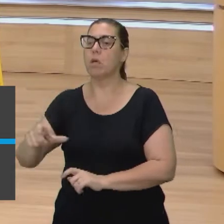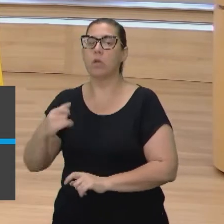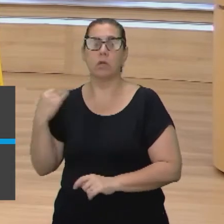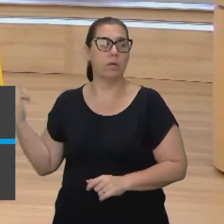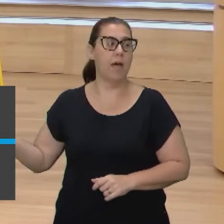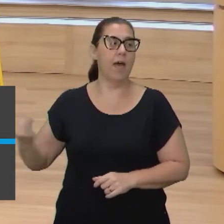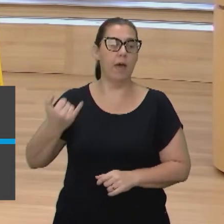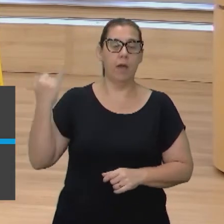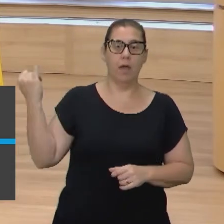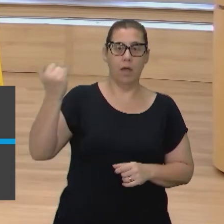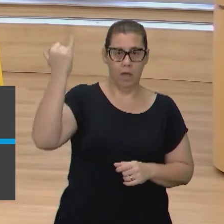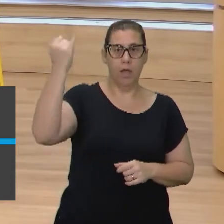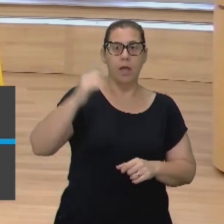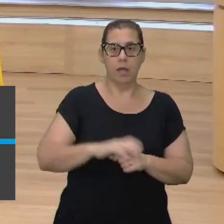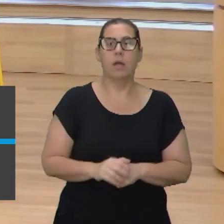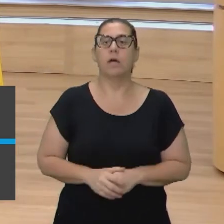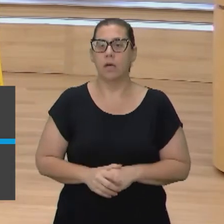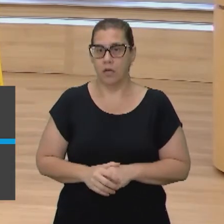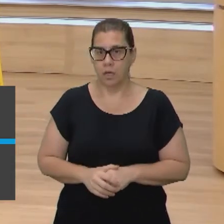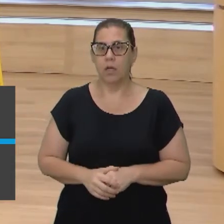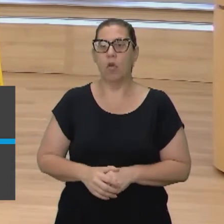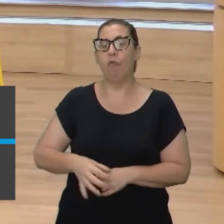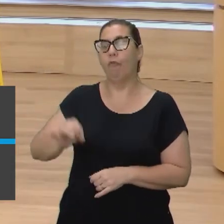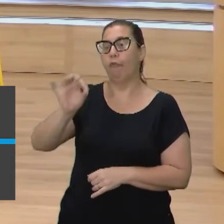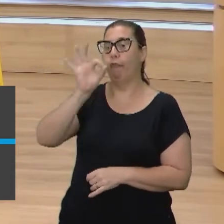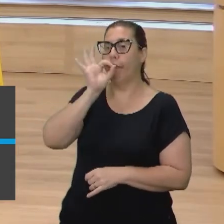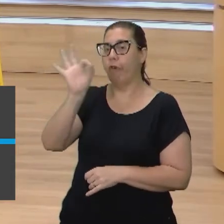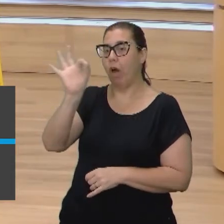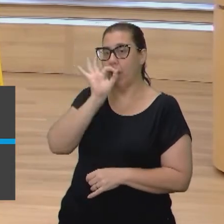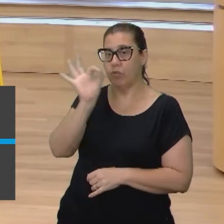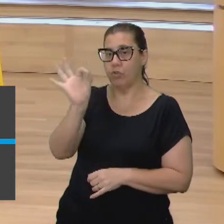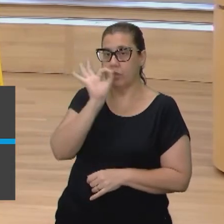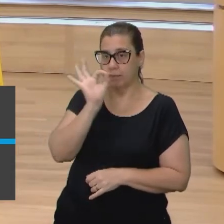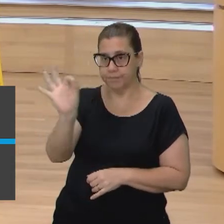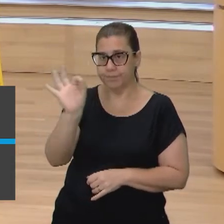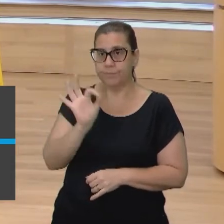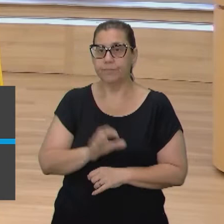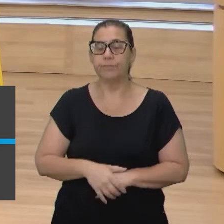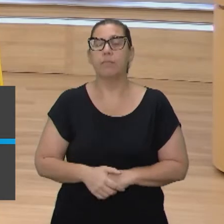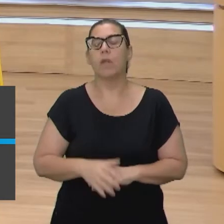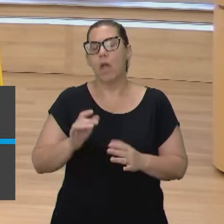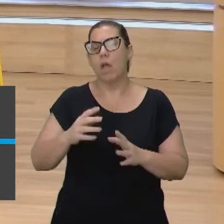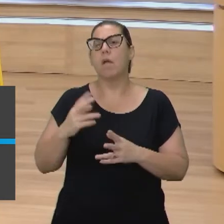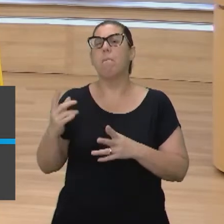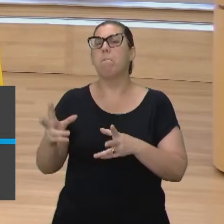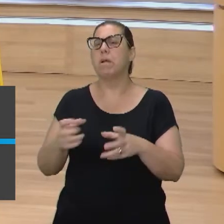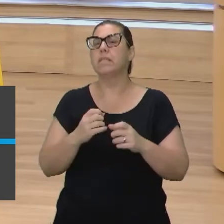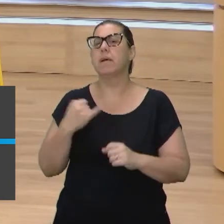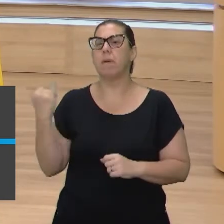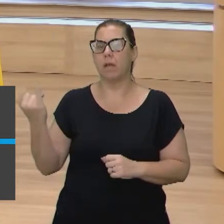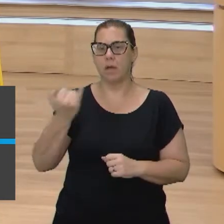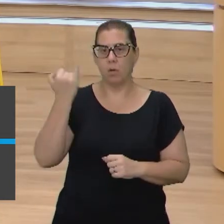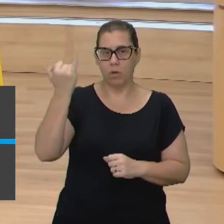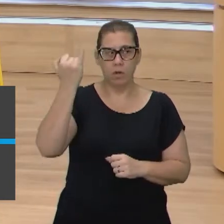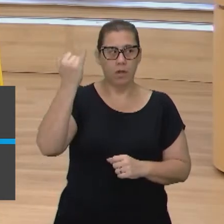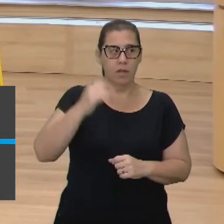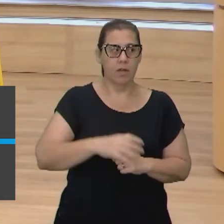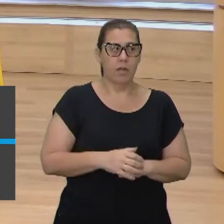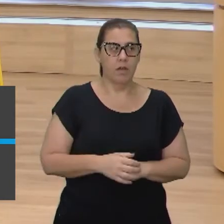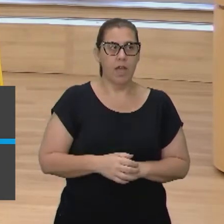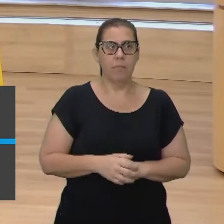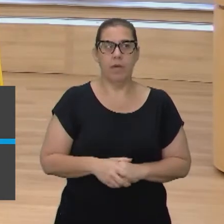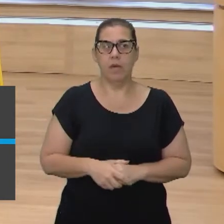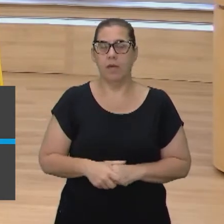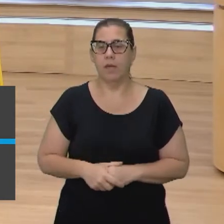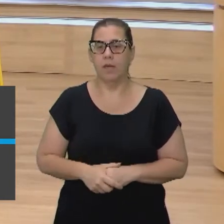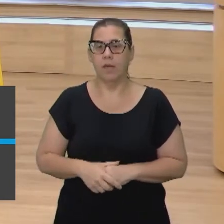da psicanálise, que é o Freud. Então, isso vai ser importante para a gente perceber o seguinte: existem duas coisas que